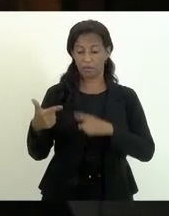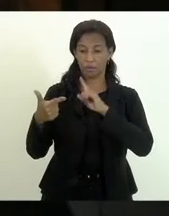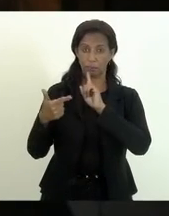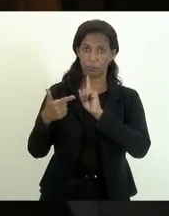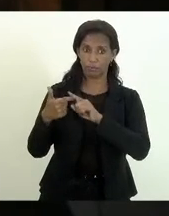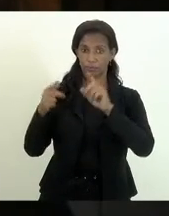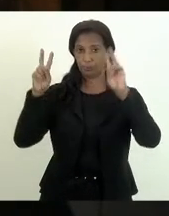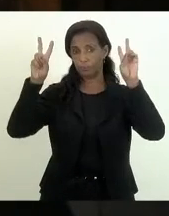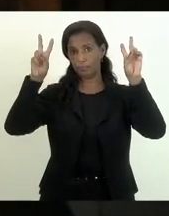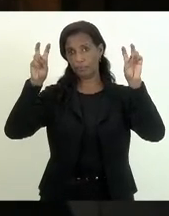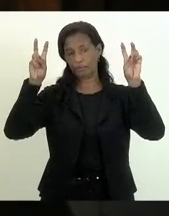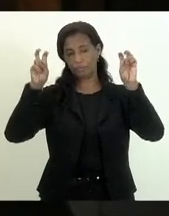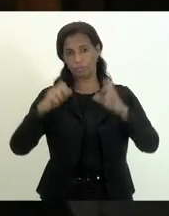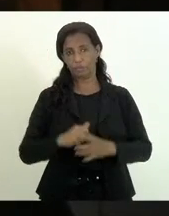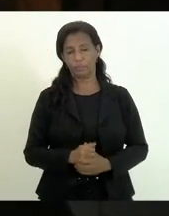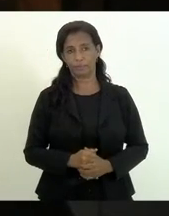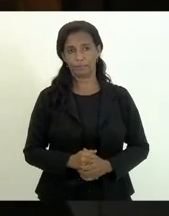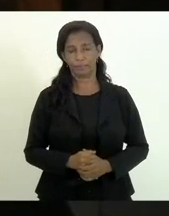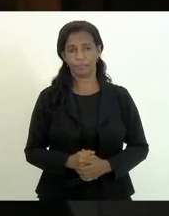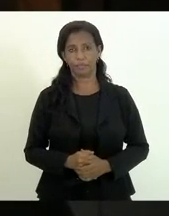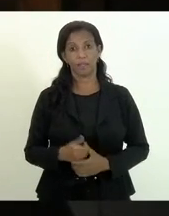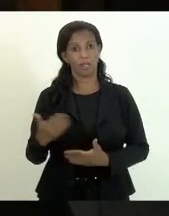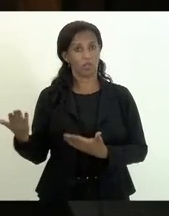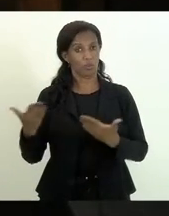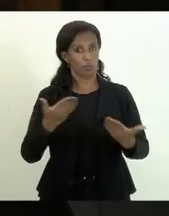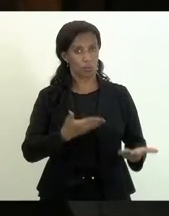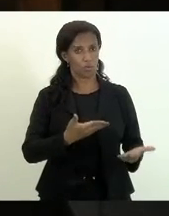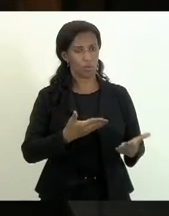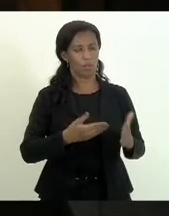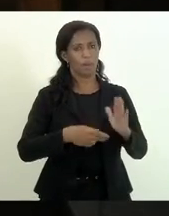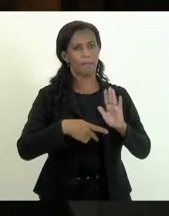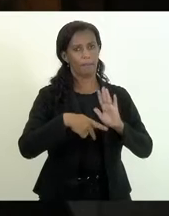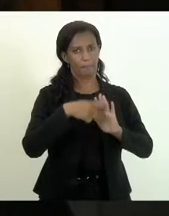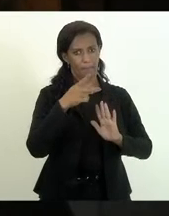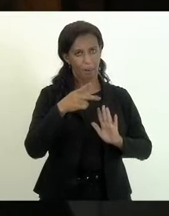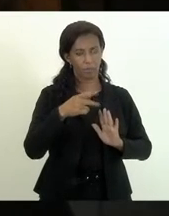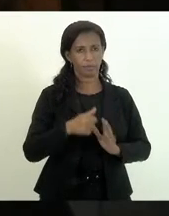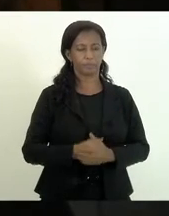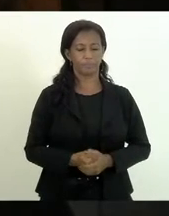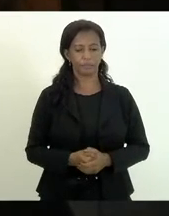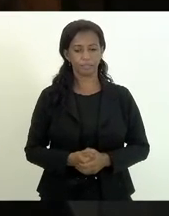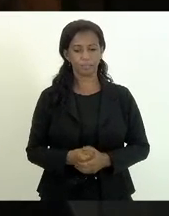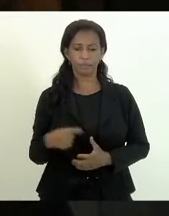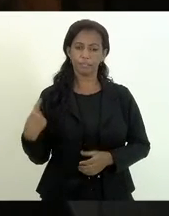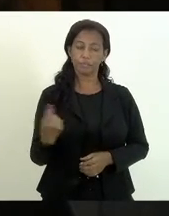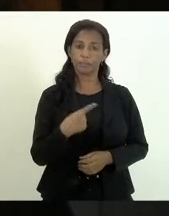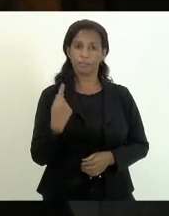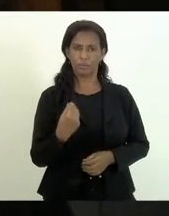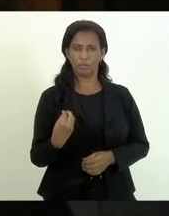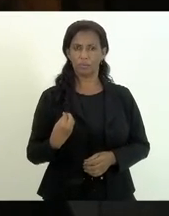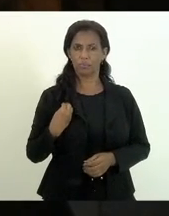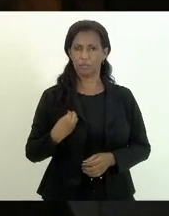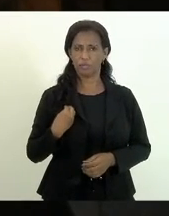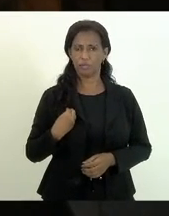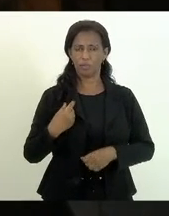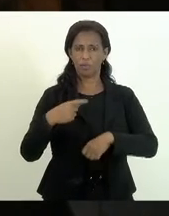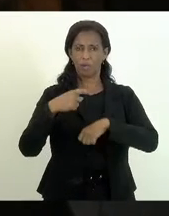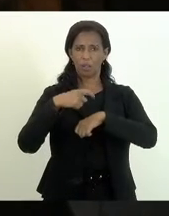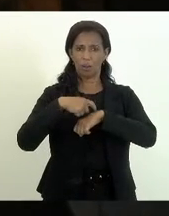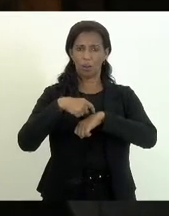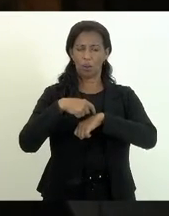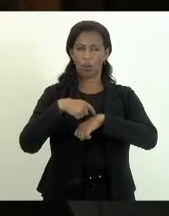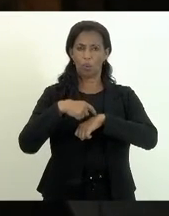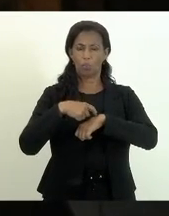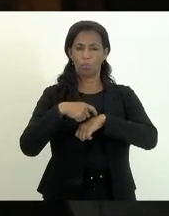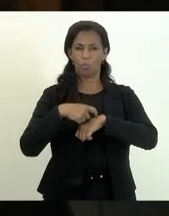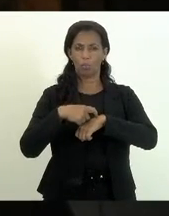o segundo tema que a gente trouxe a falta isso nós estamos vivendo um momento de Recife Isto